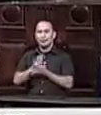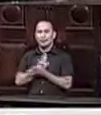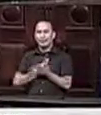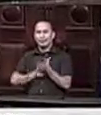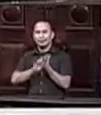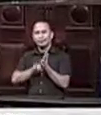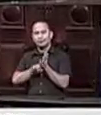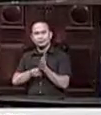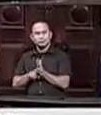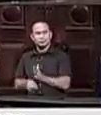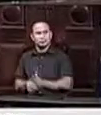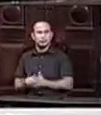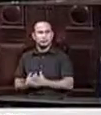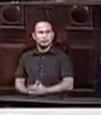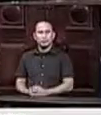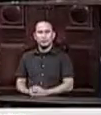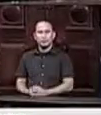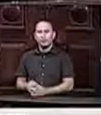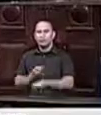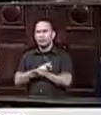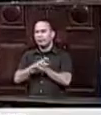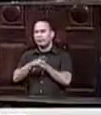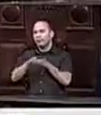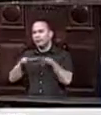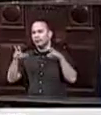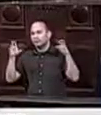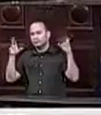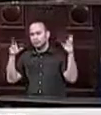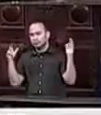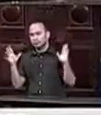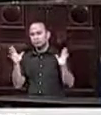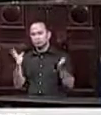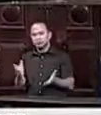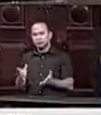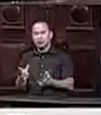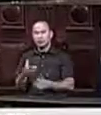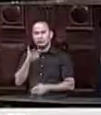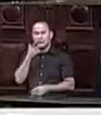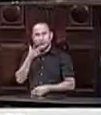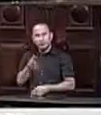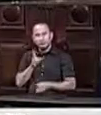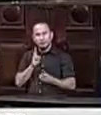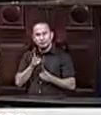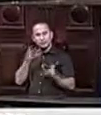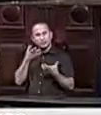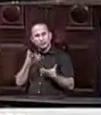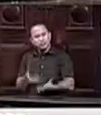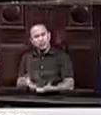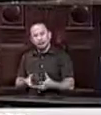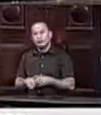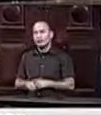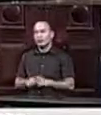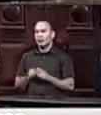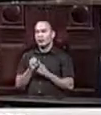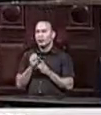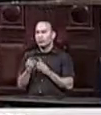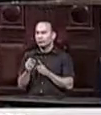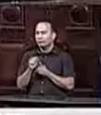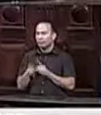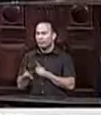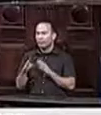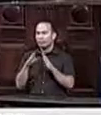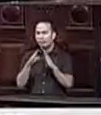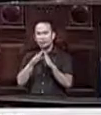reduziu aqueles inúmeros fatores já abordados exaustivamente, seja do aluguel de imóveis, seja do aluguel